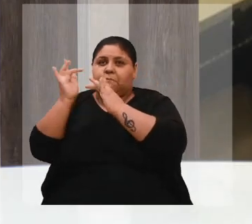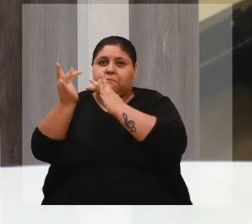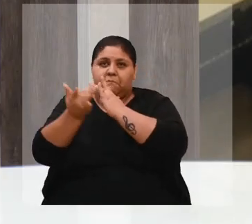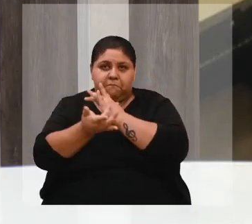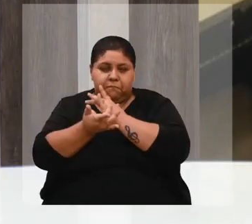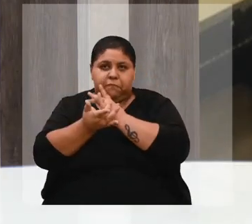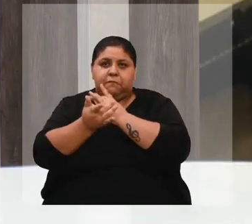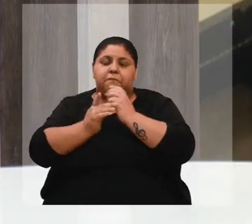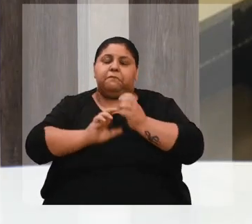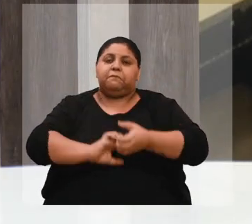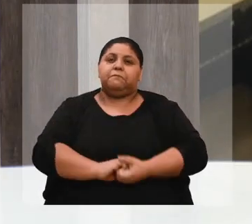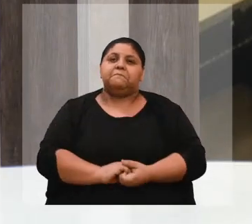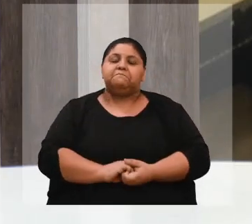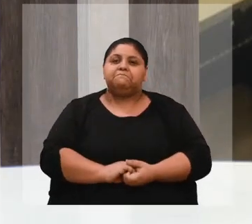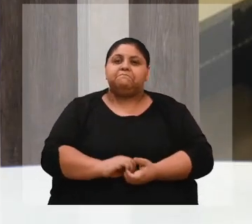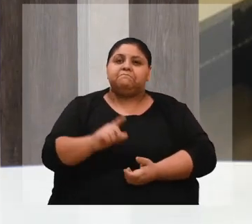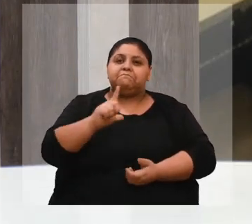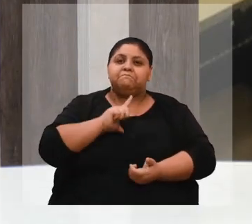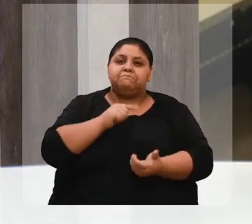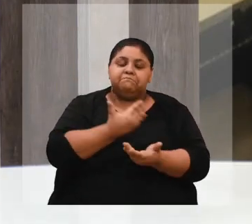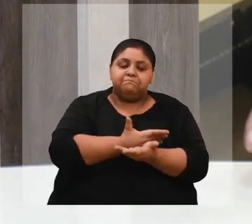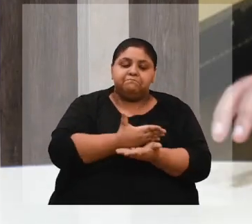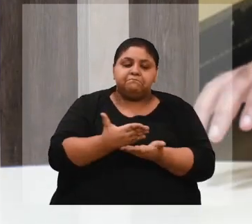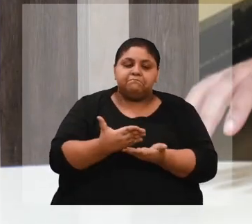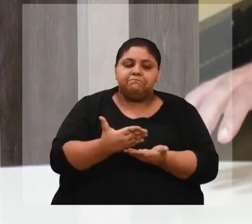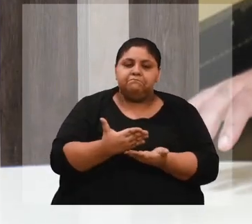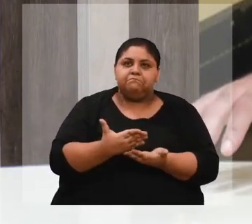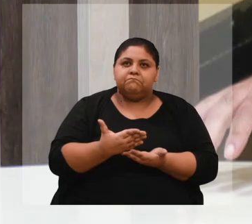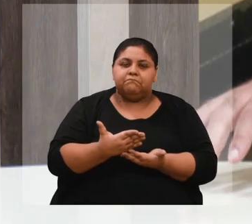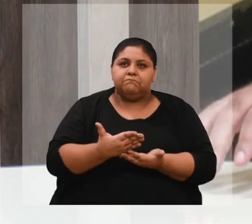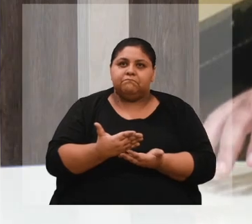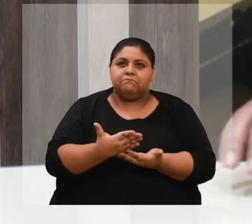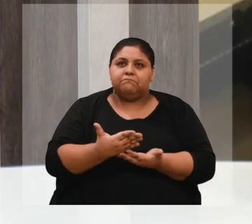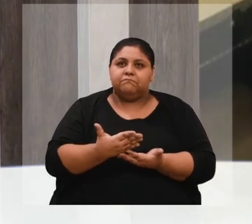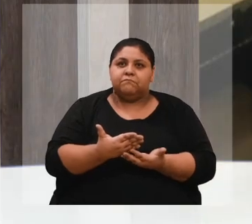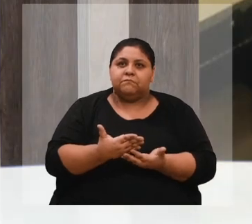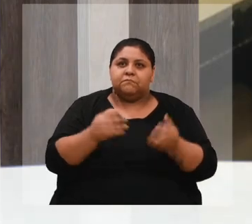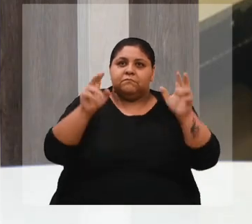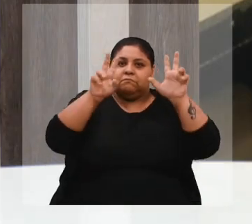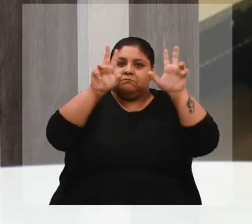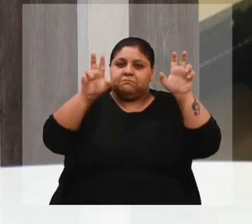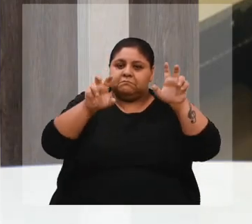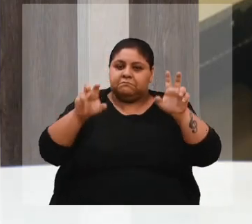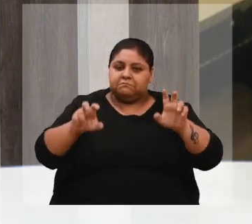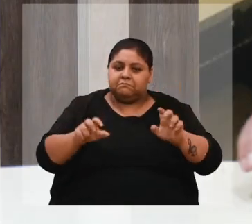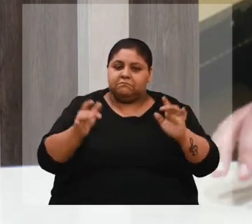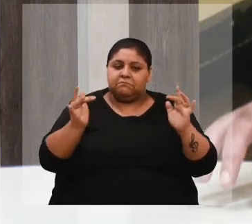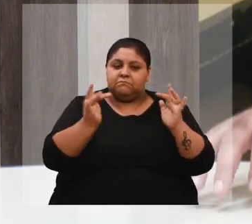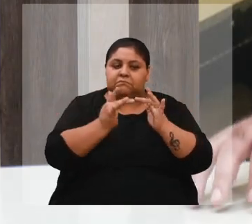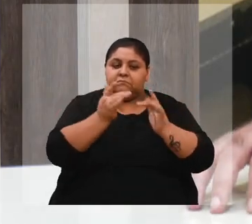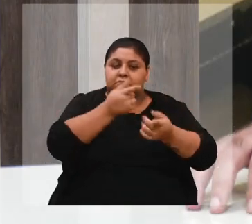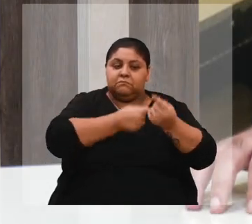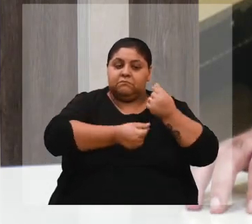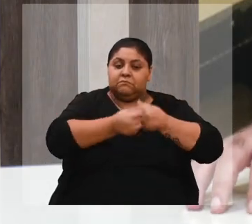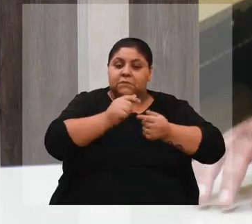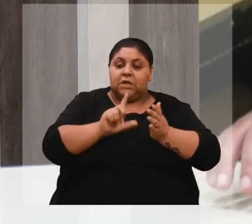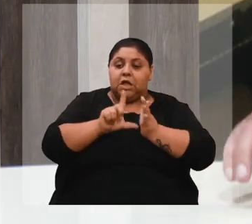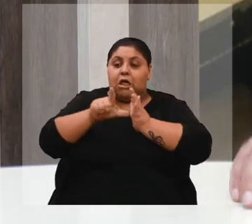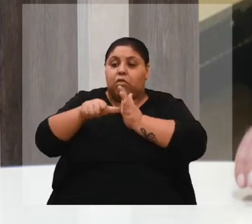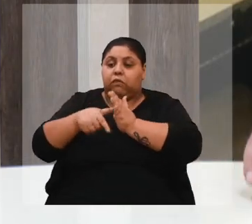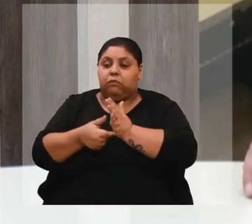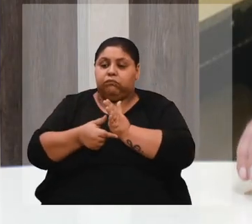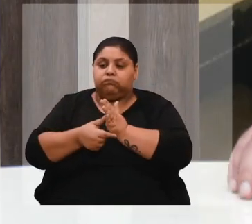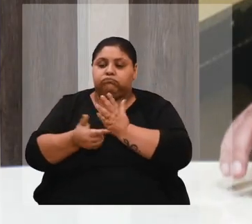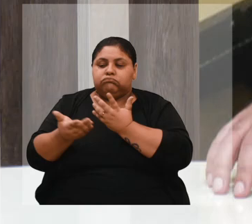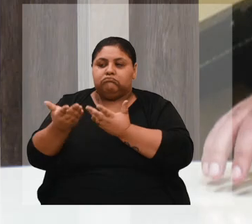sinal replicado em Facebook e YouTube. O senhor teve um início ali, trazendo pautas ligadas à economia e depois o